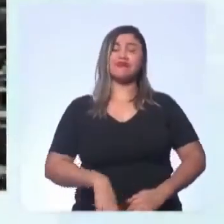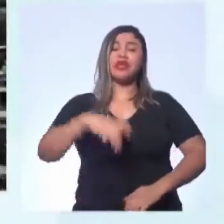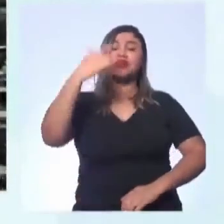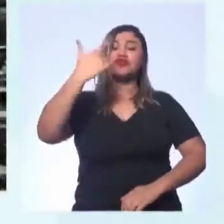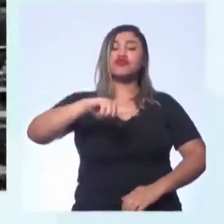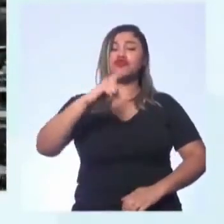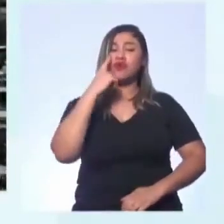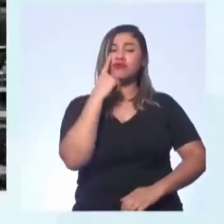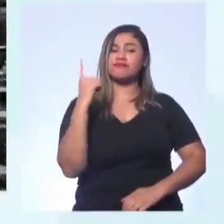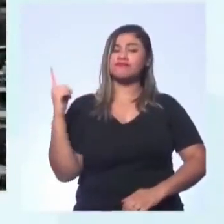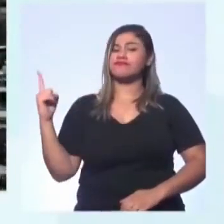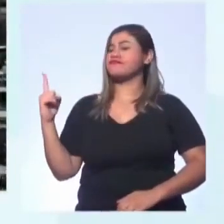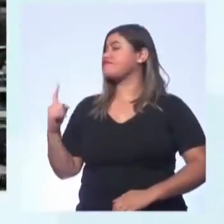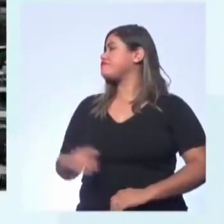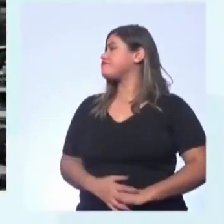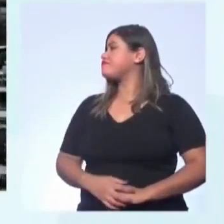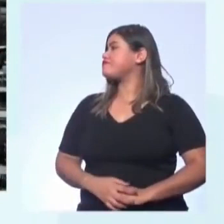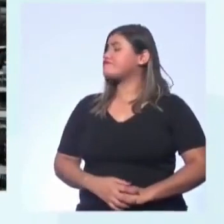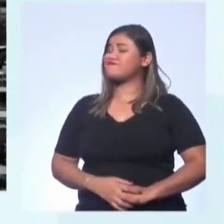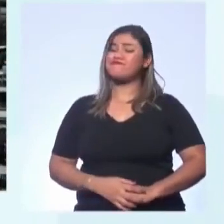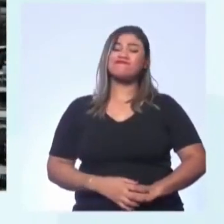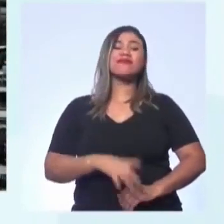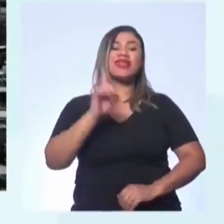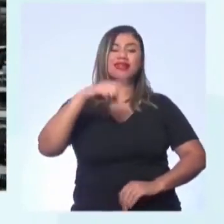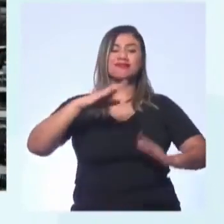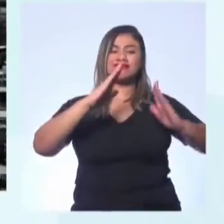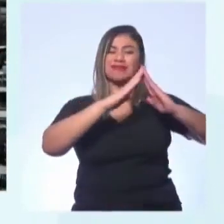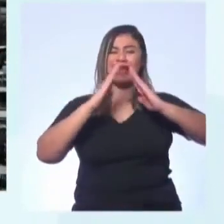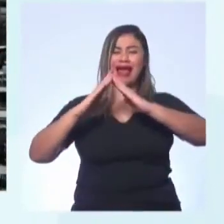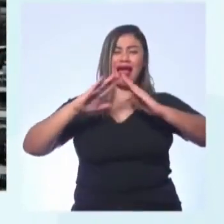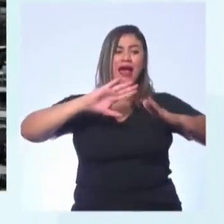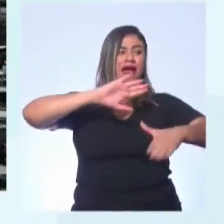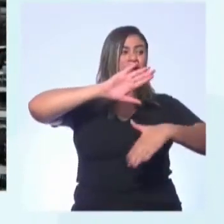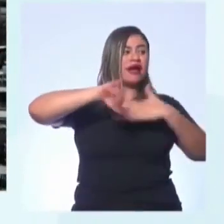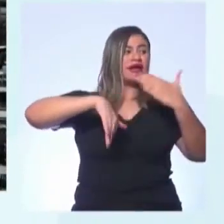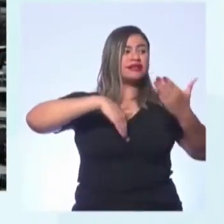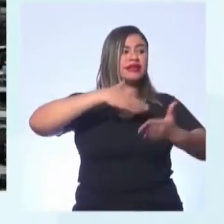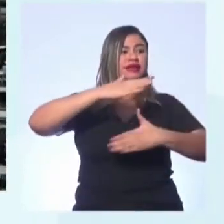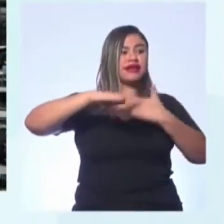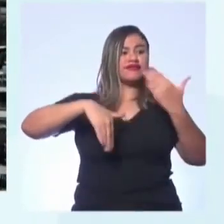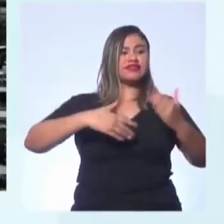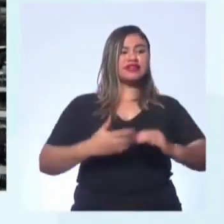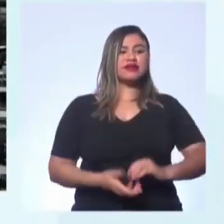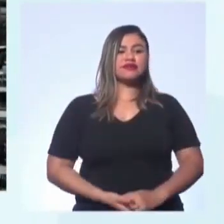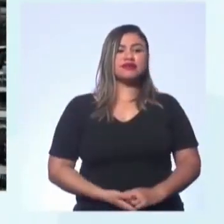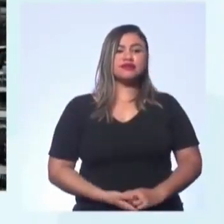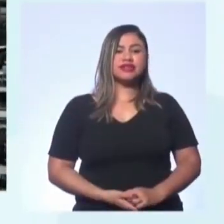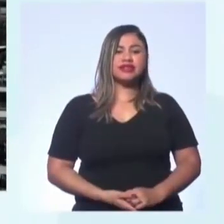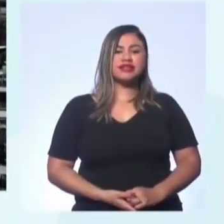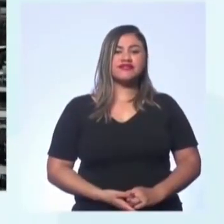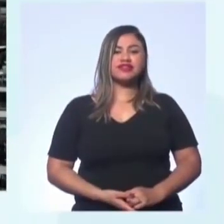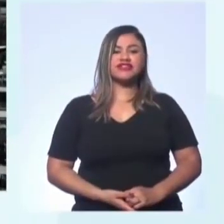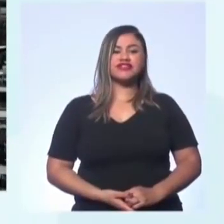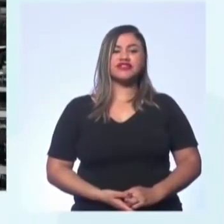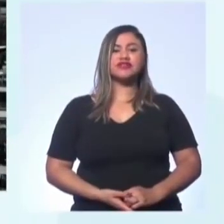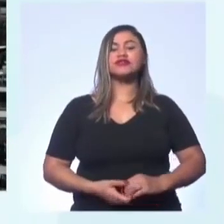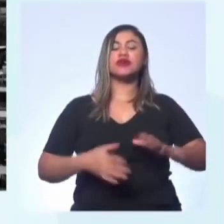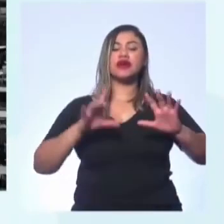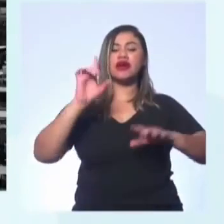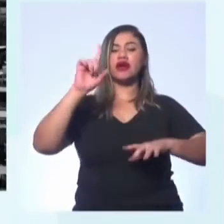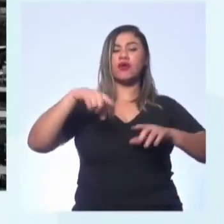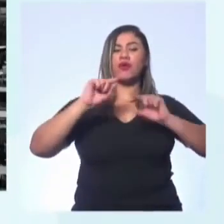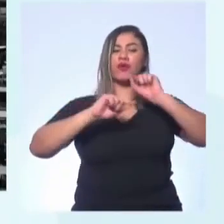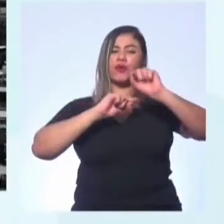uma urbanização também desordenada, né? Então a gente vê aí, né, a formação aí, né, a construção